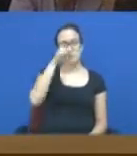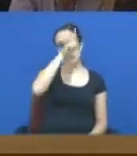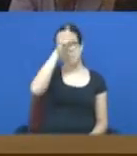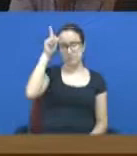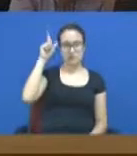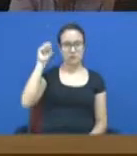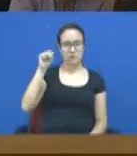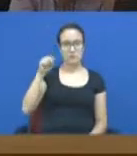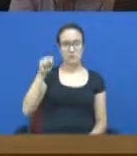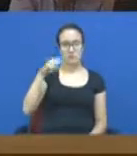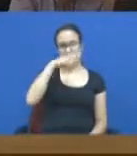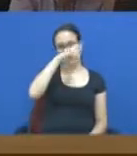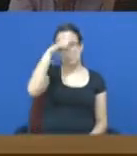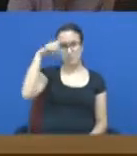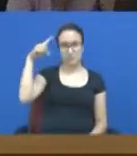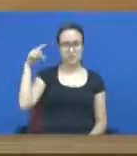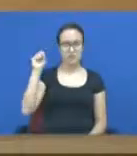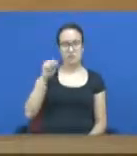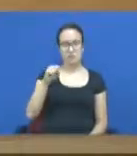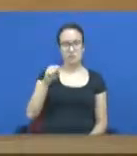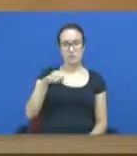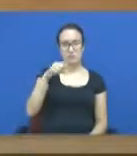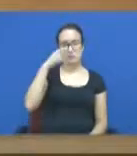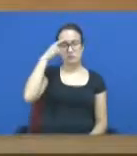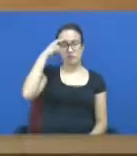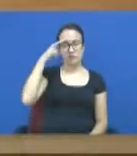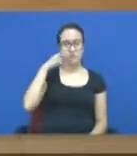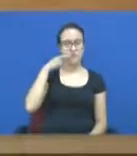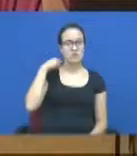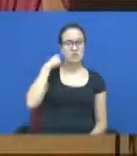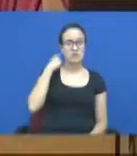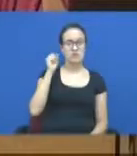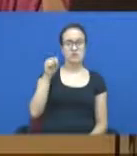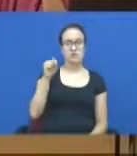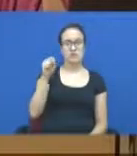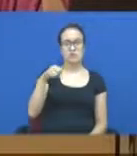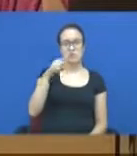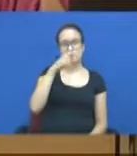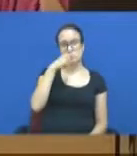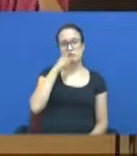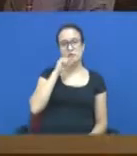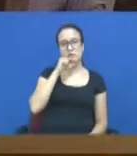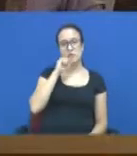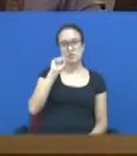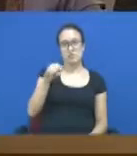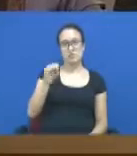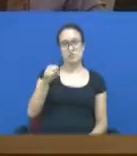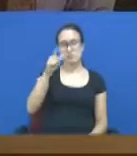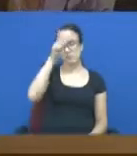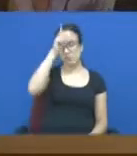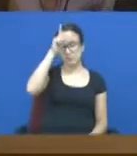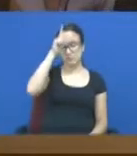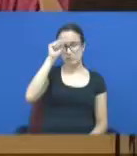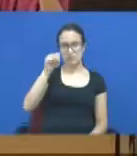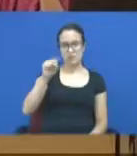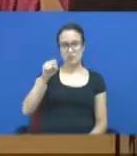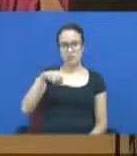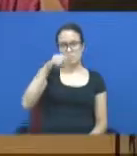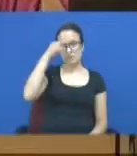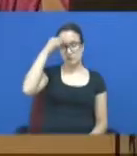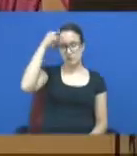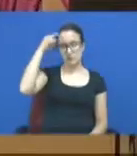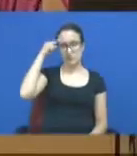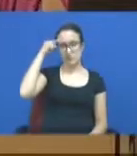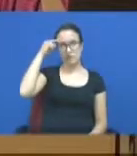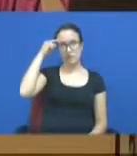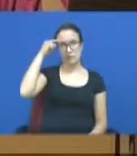Sim. Doutora Mayra. Sim. Newton Santos, sim. Doutor Raul. Sim. Sidney Pascotto. Sim. Eu, Wilson Nunes